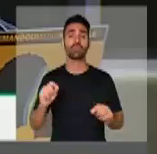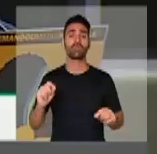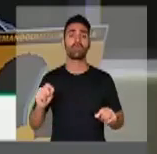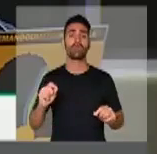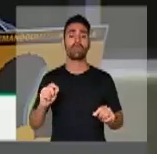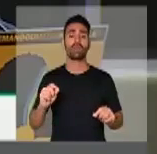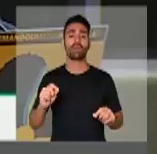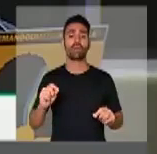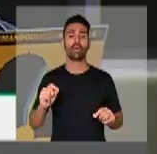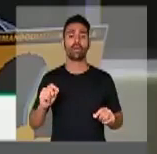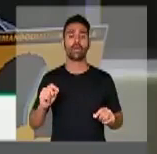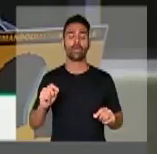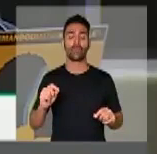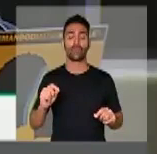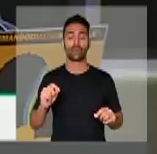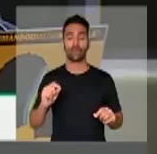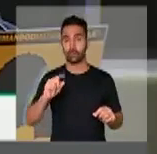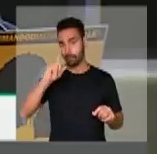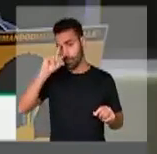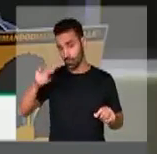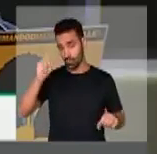quem mandou matar Marielle?